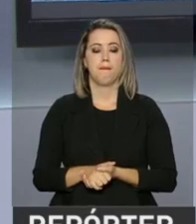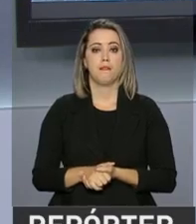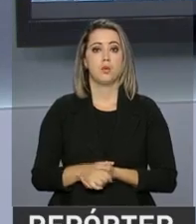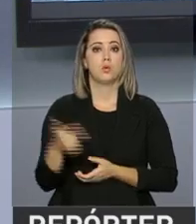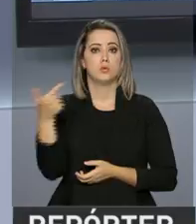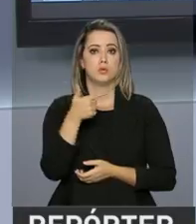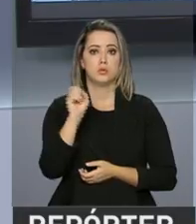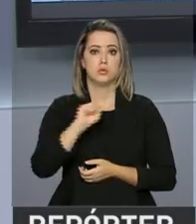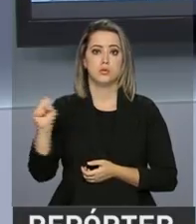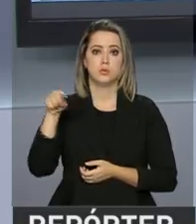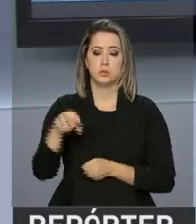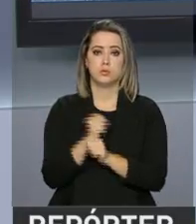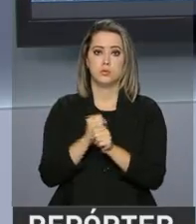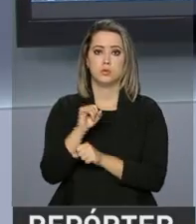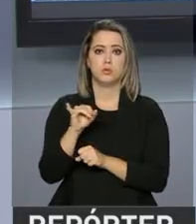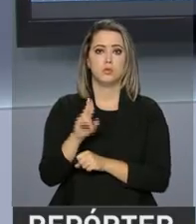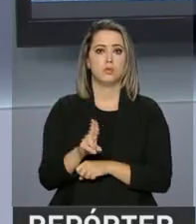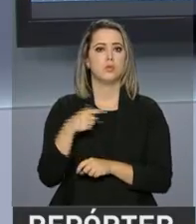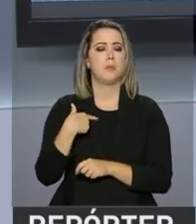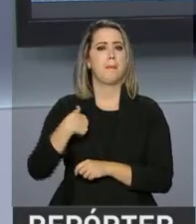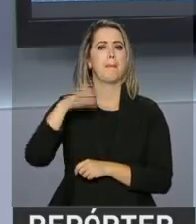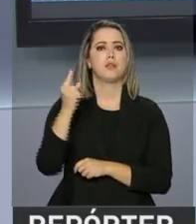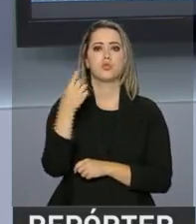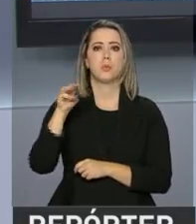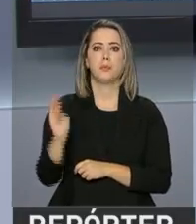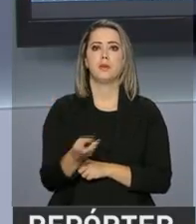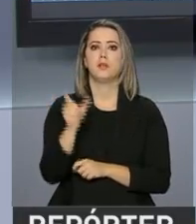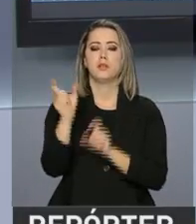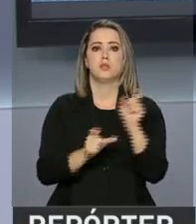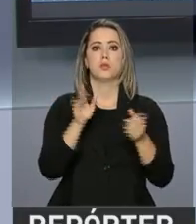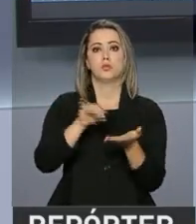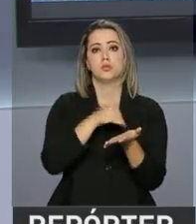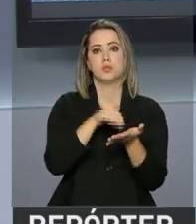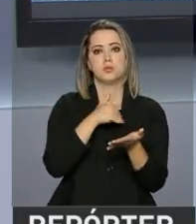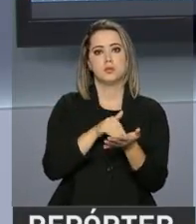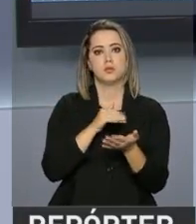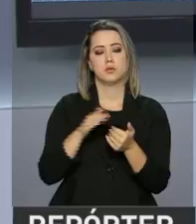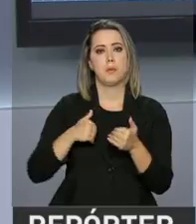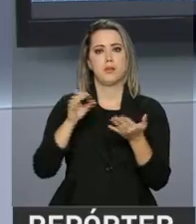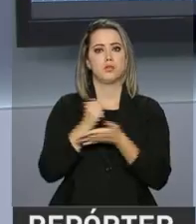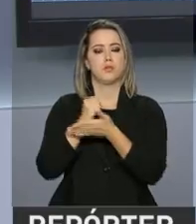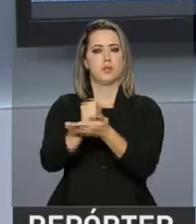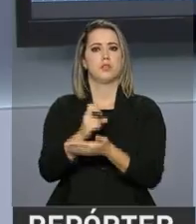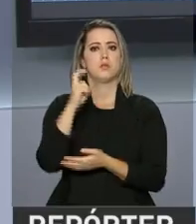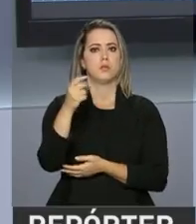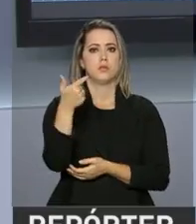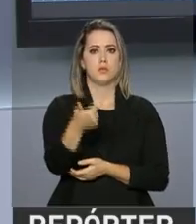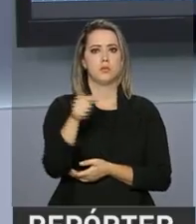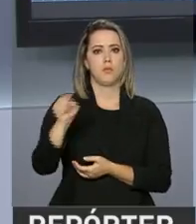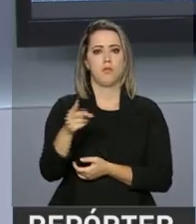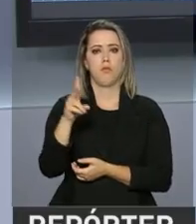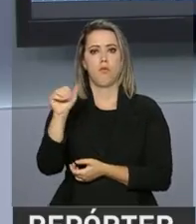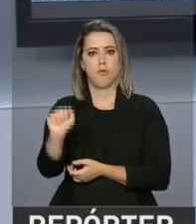Para o segundo semestre deste ano, o SISU registrou 1,8 milhão de inscrições. Foram ofertadas quase 52